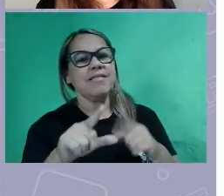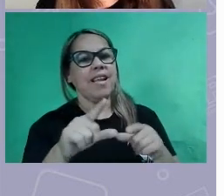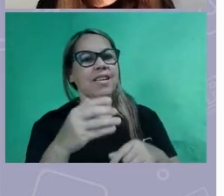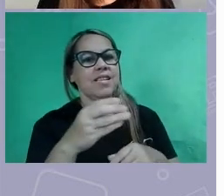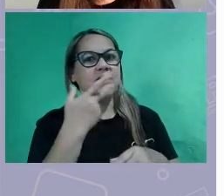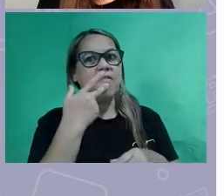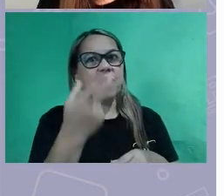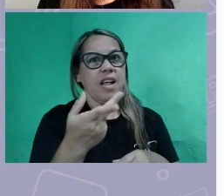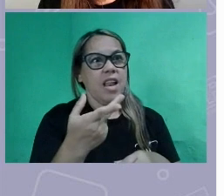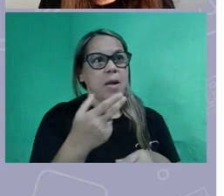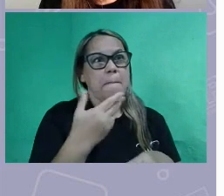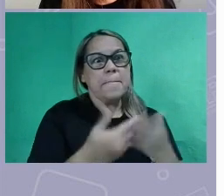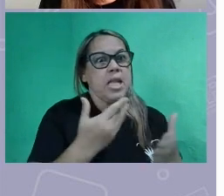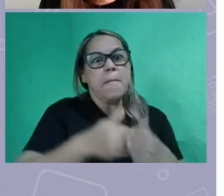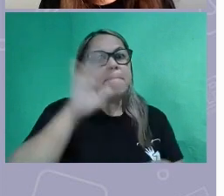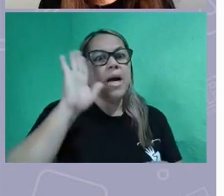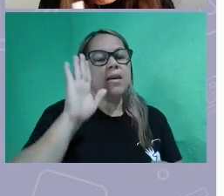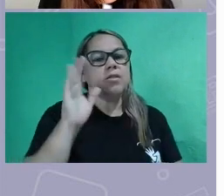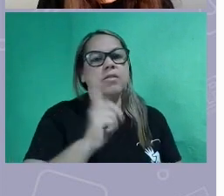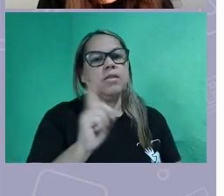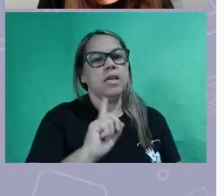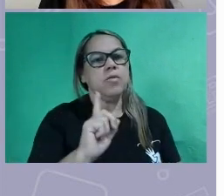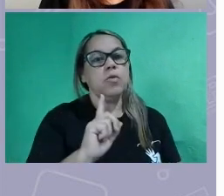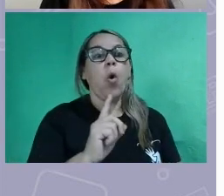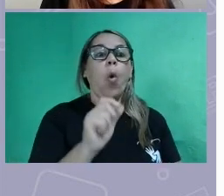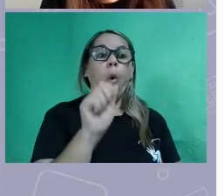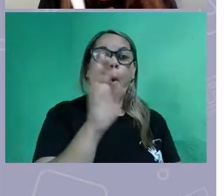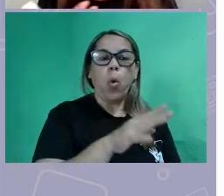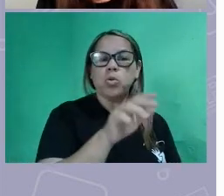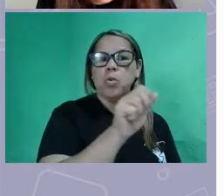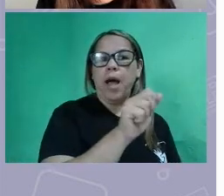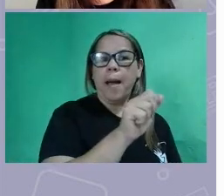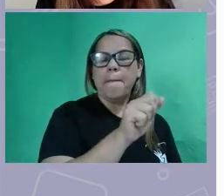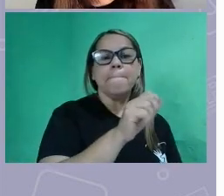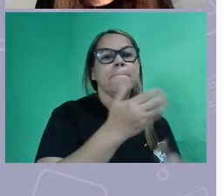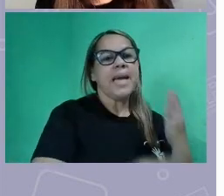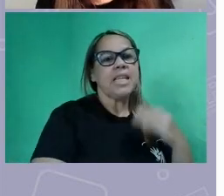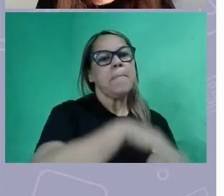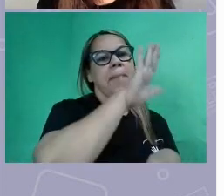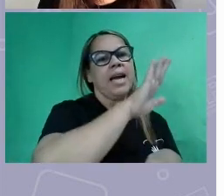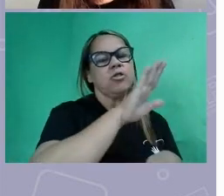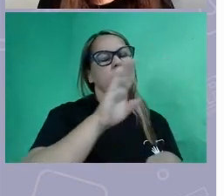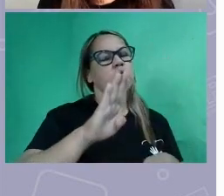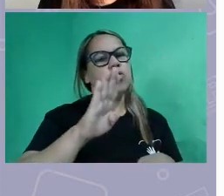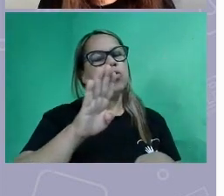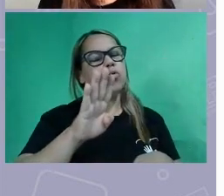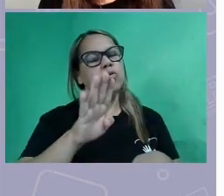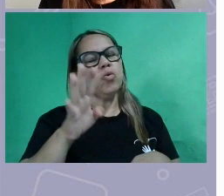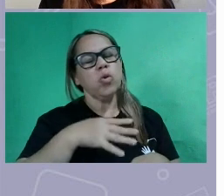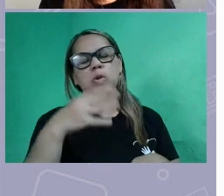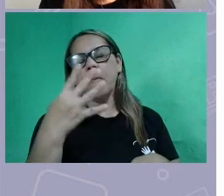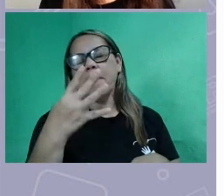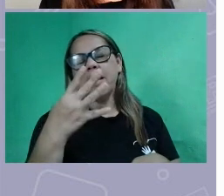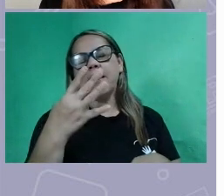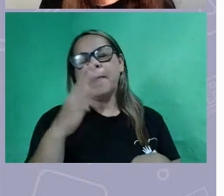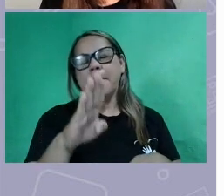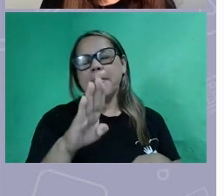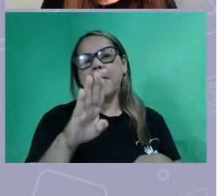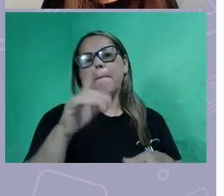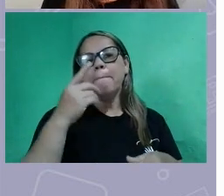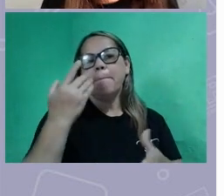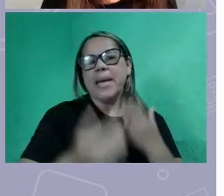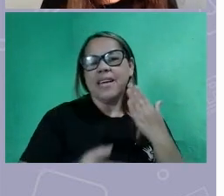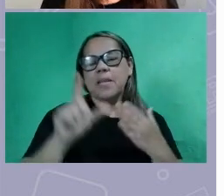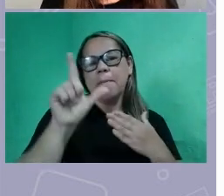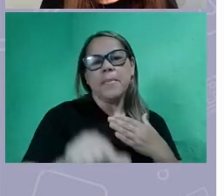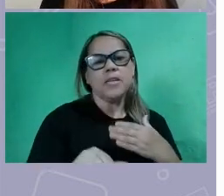mais calor que o urso A na verdade o urso A perde mais calor que o urso B porque o urso A tem uma maior dimensão ok então tá falso